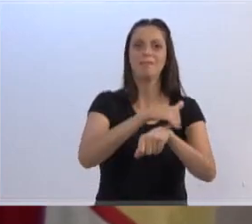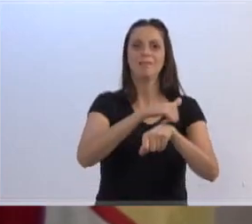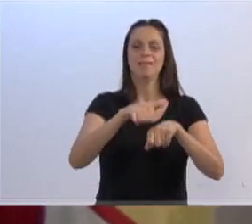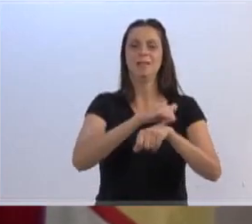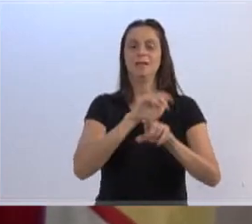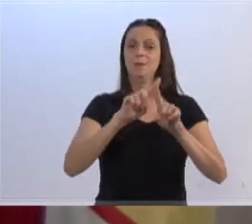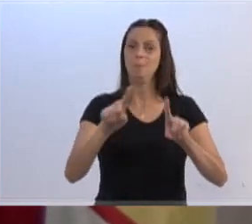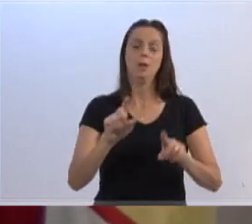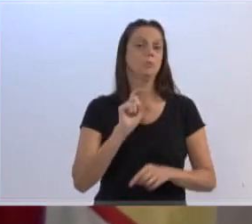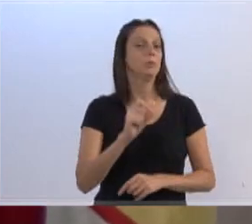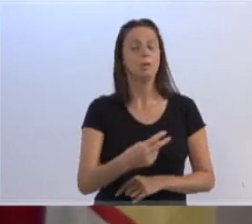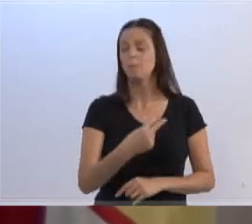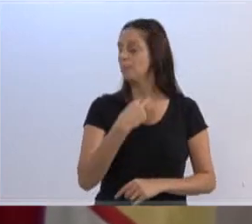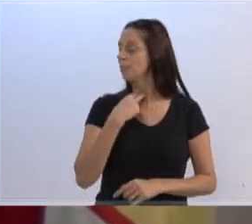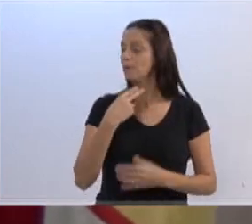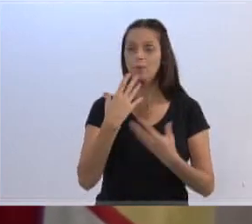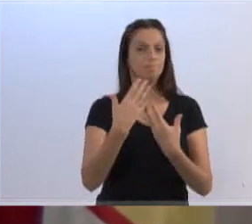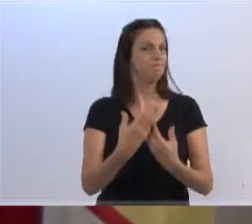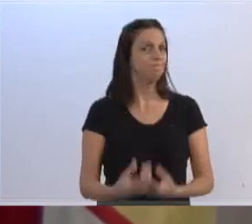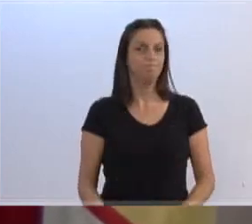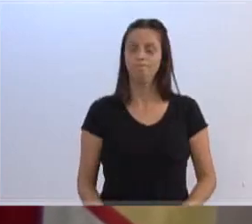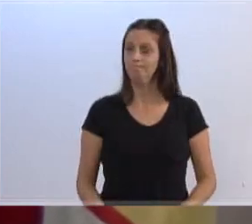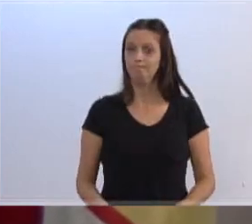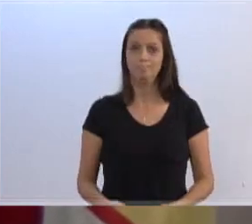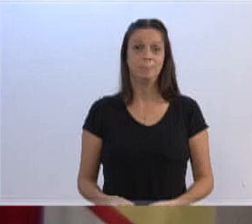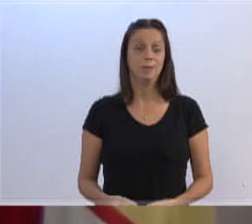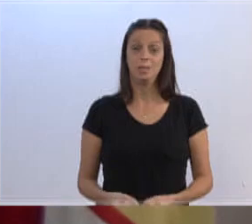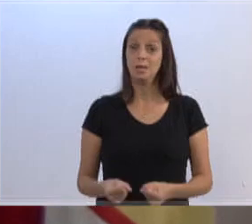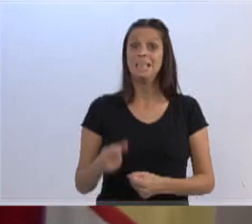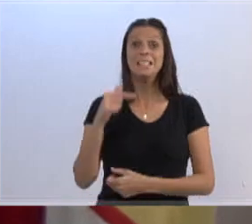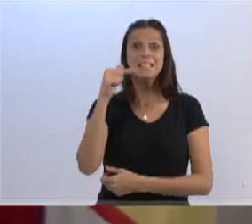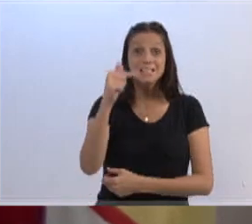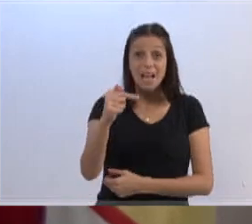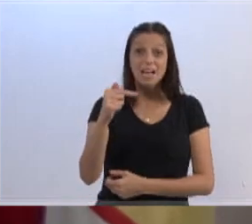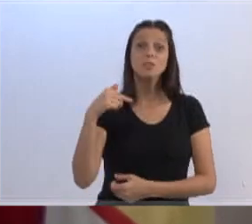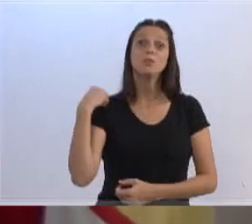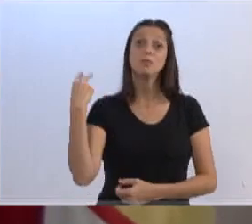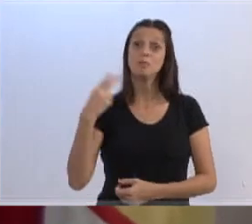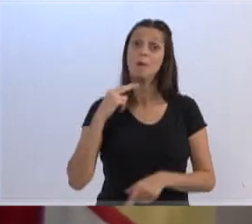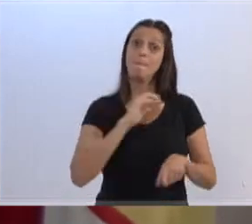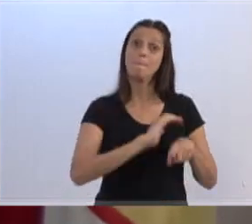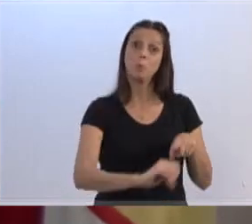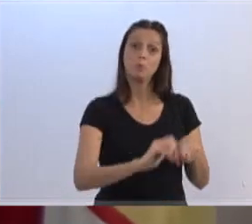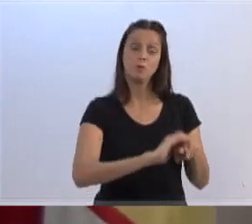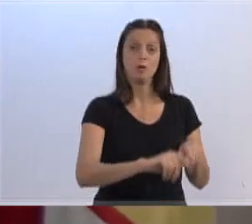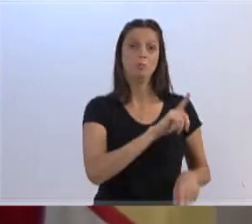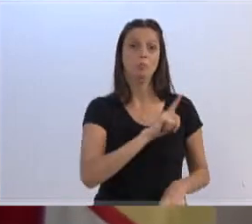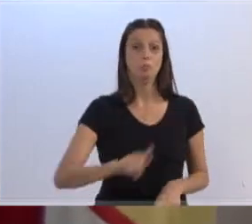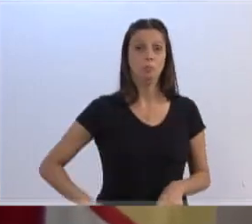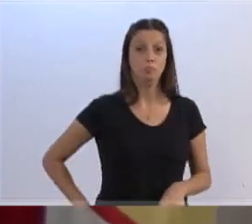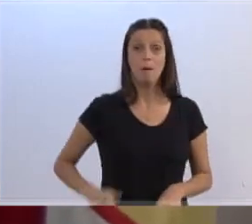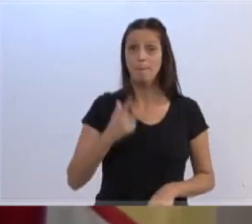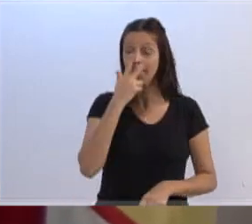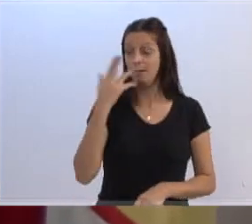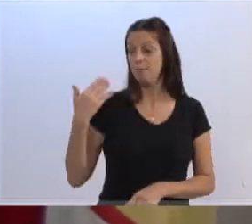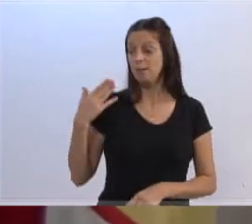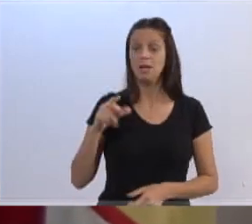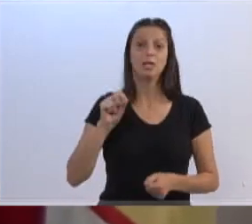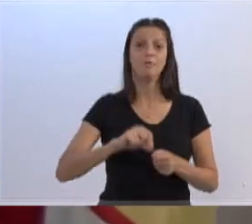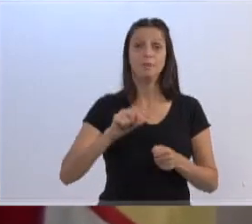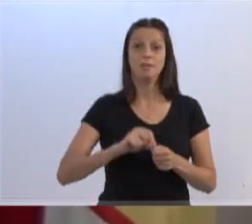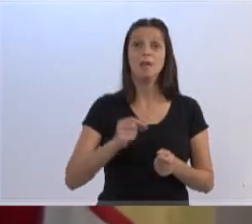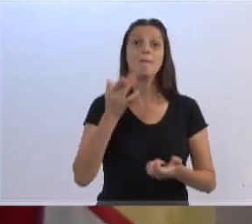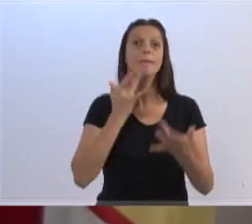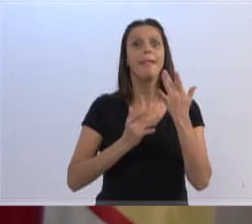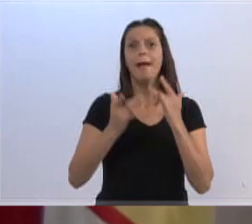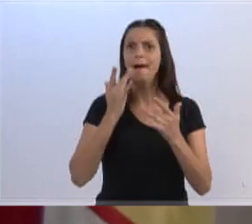o que eu não posso permitir é que uma base de governo, de 7 integrantes da base do governo, façam um teatro que foi realizado aqui na última sessão,